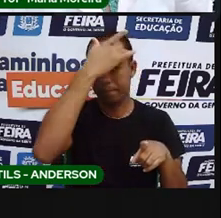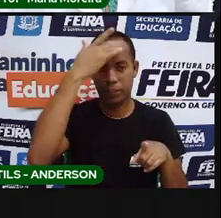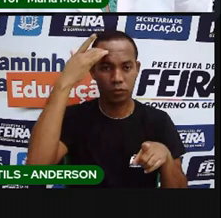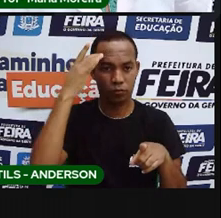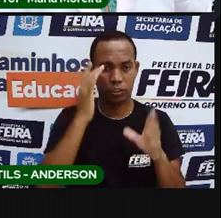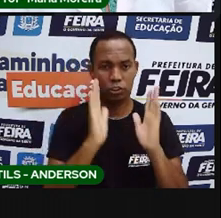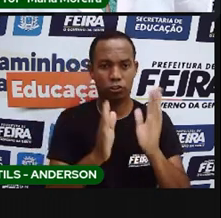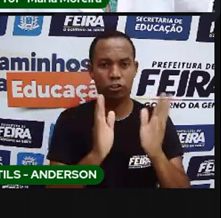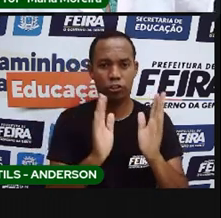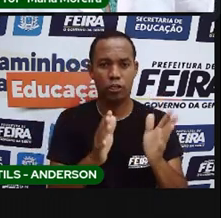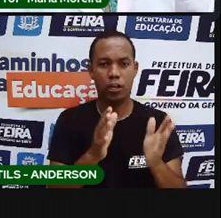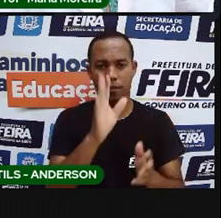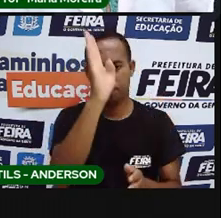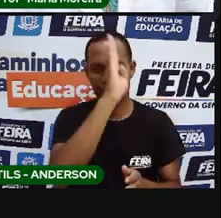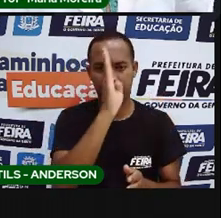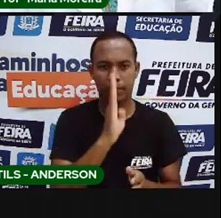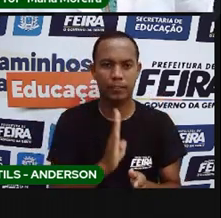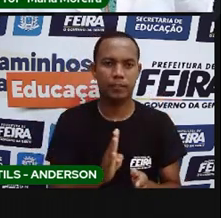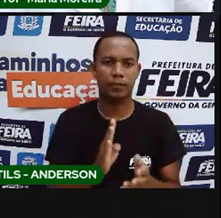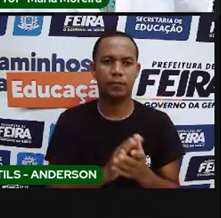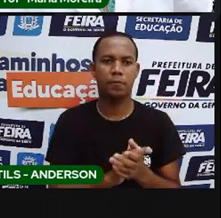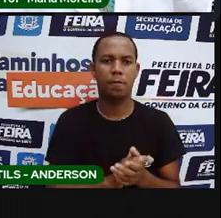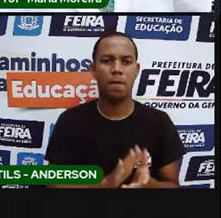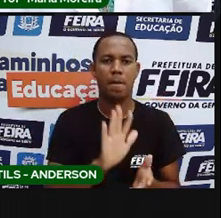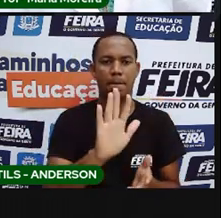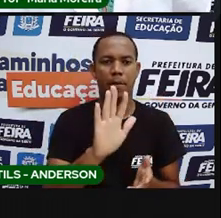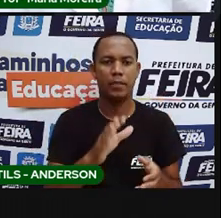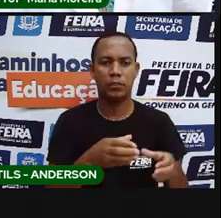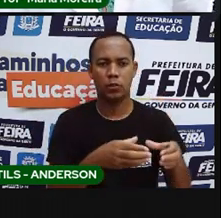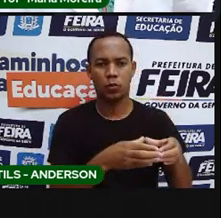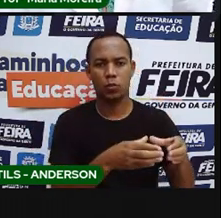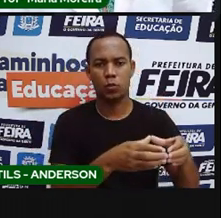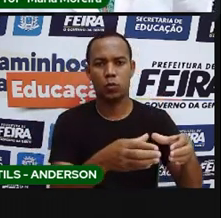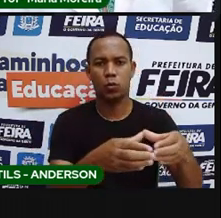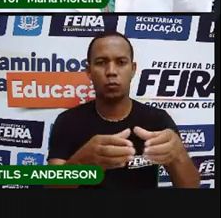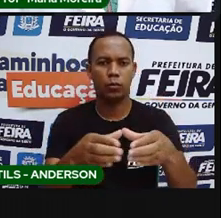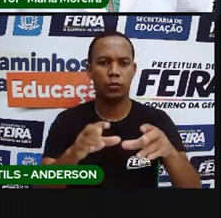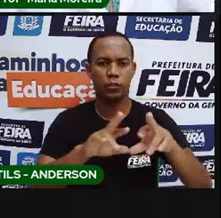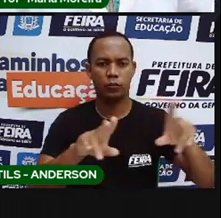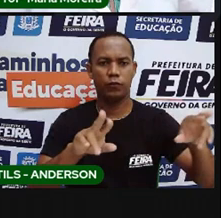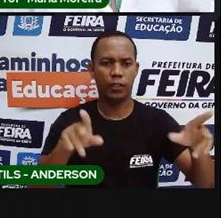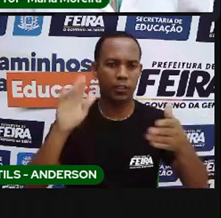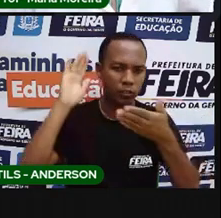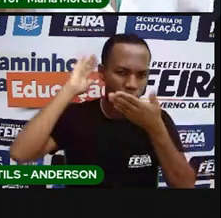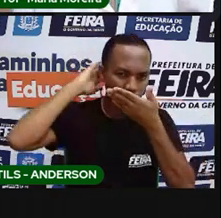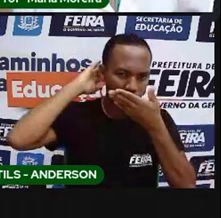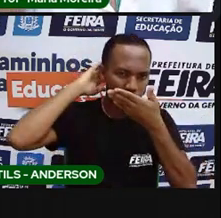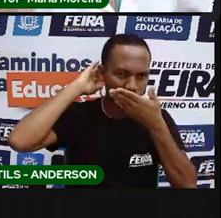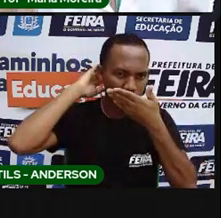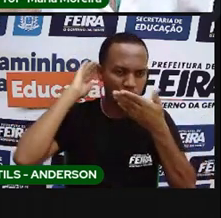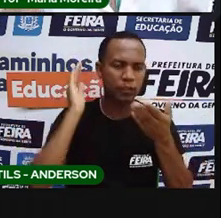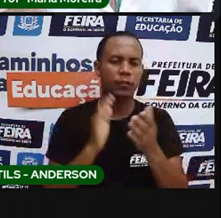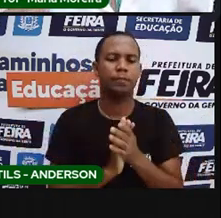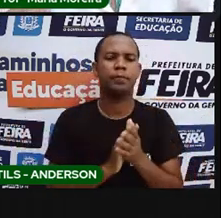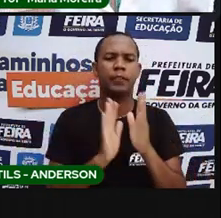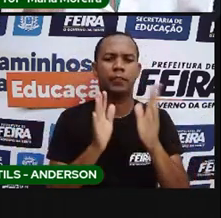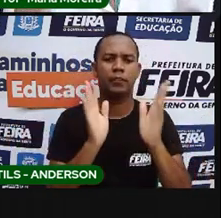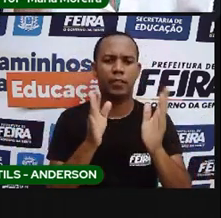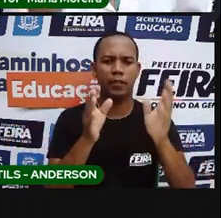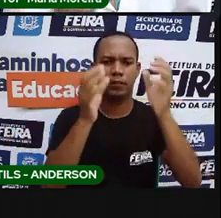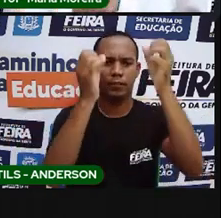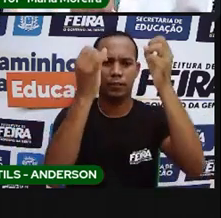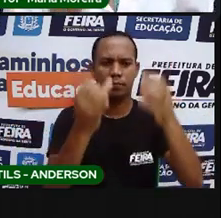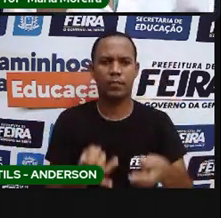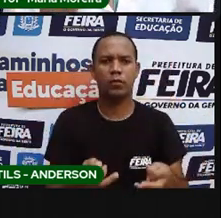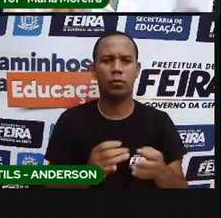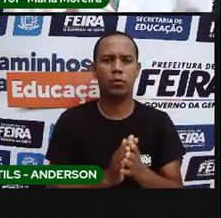os indígenas. Mas eram que os diferentes povos indígenas. Por que diferentes? Porque a própria já falou com vocês que